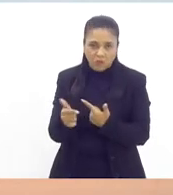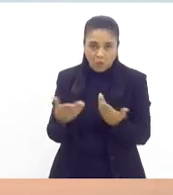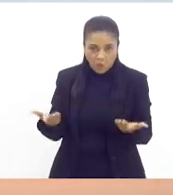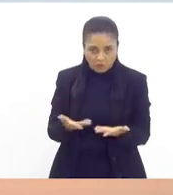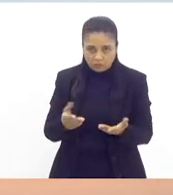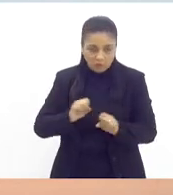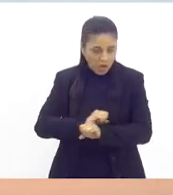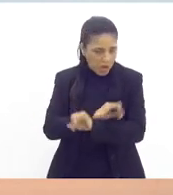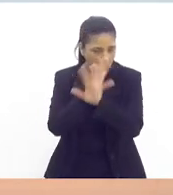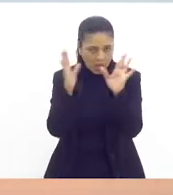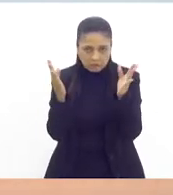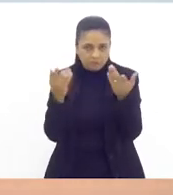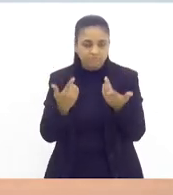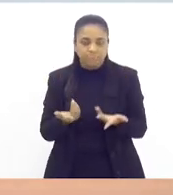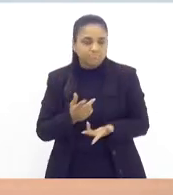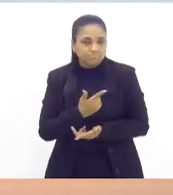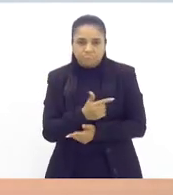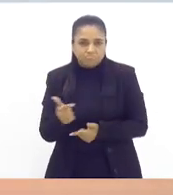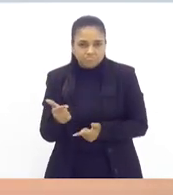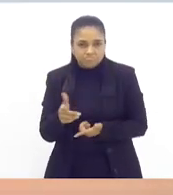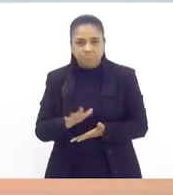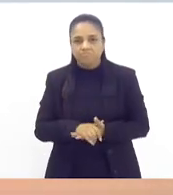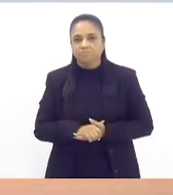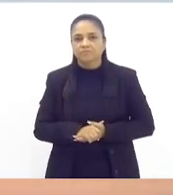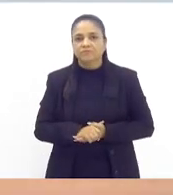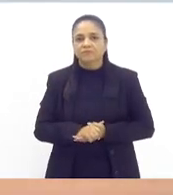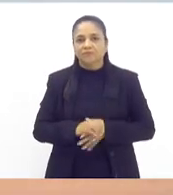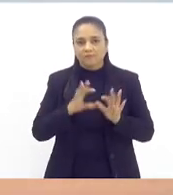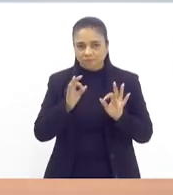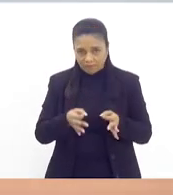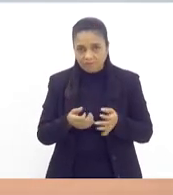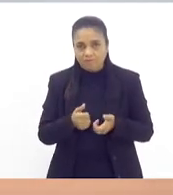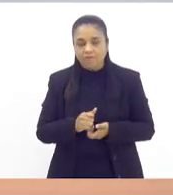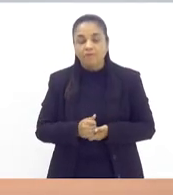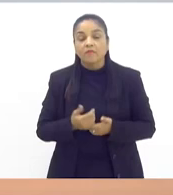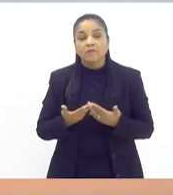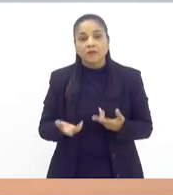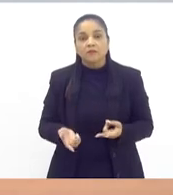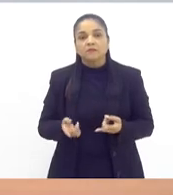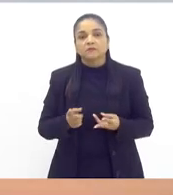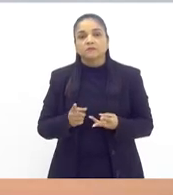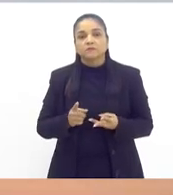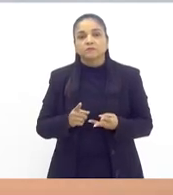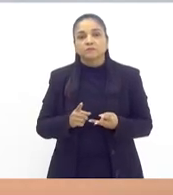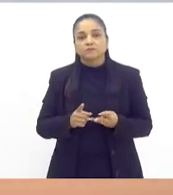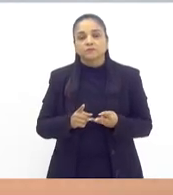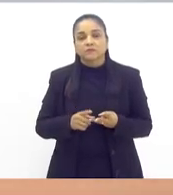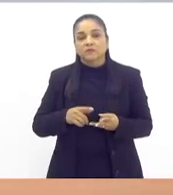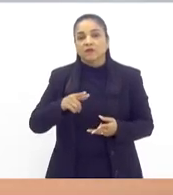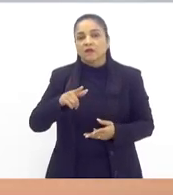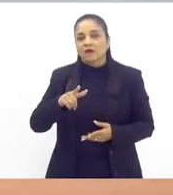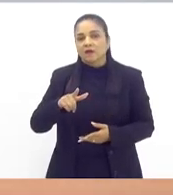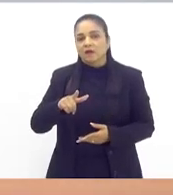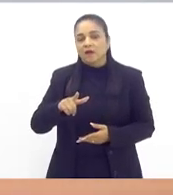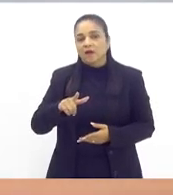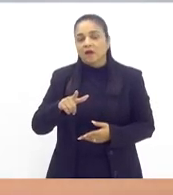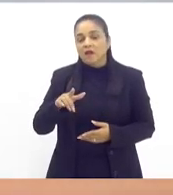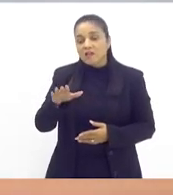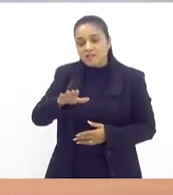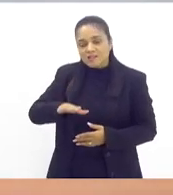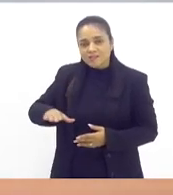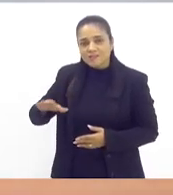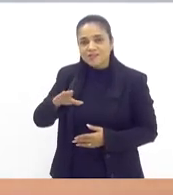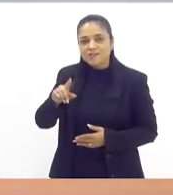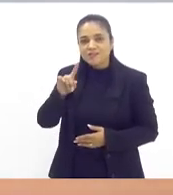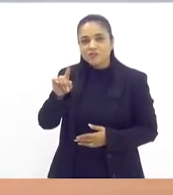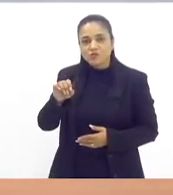claro. Ela não existe. Está certo? Bom, o Gladstone, como vai ficar a Zona Franca de Manaus? Isso, na verdade, é